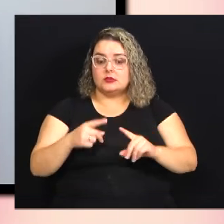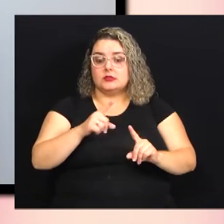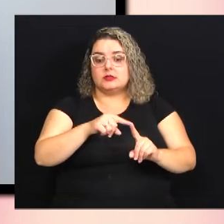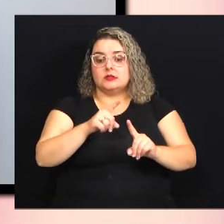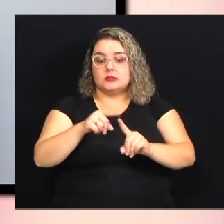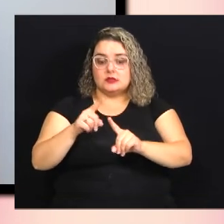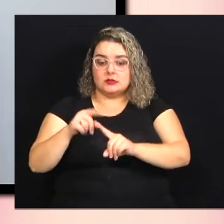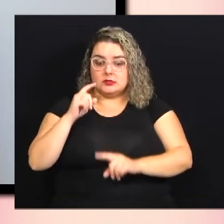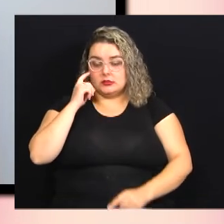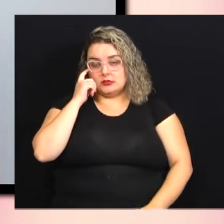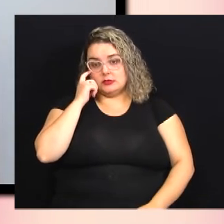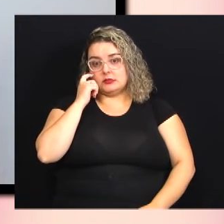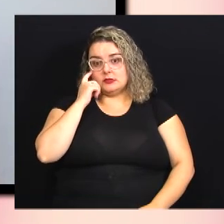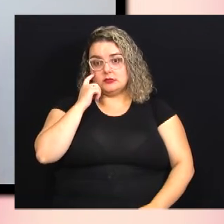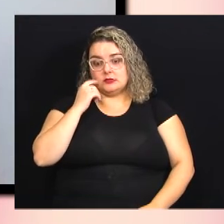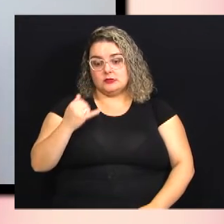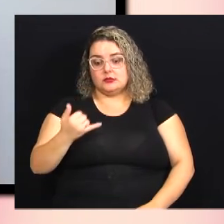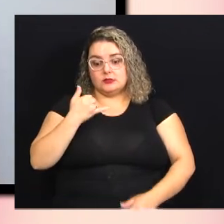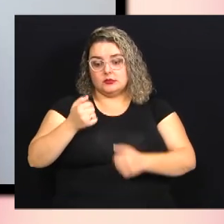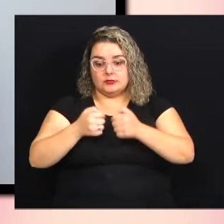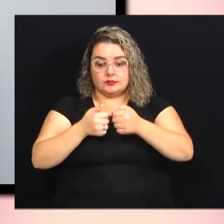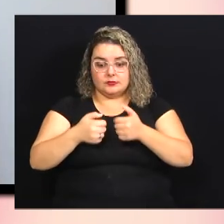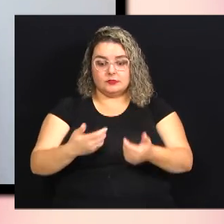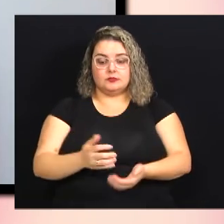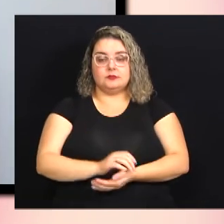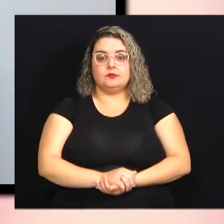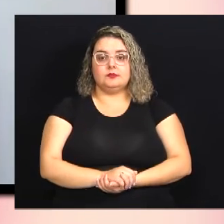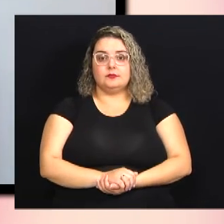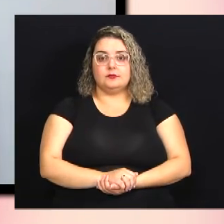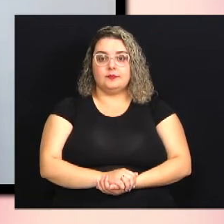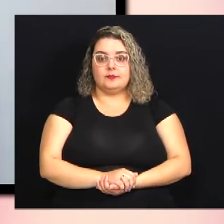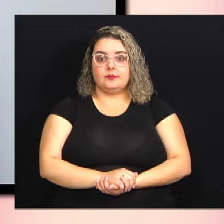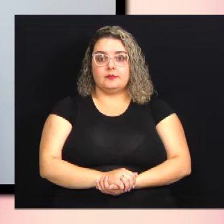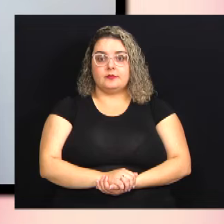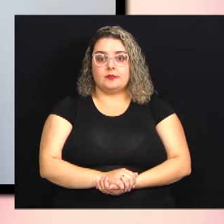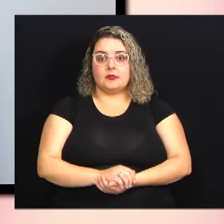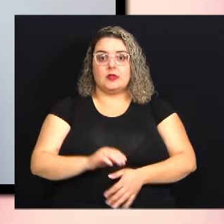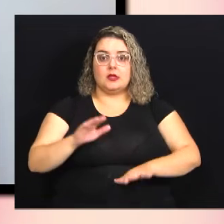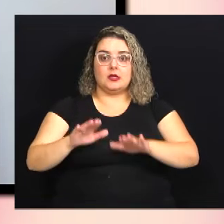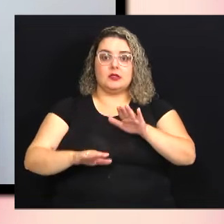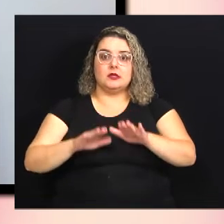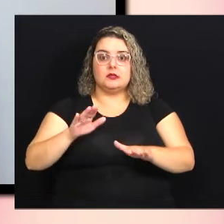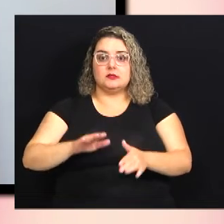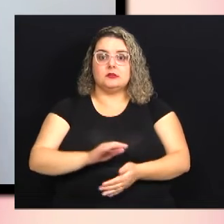esse tipo de exposição, né, que às vezes a gente tem que